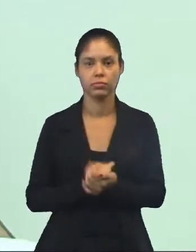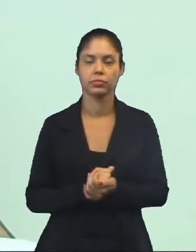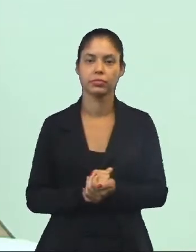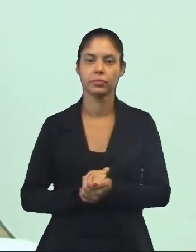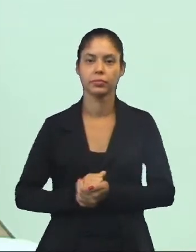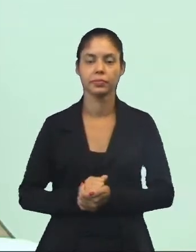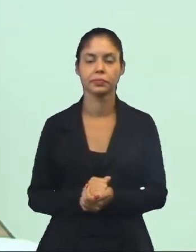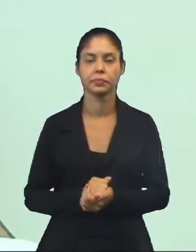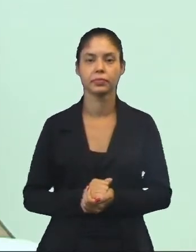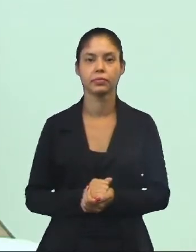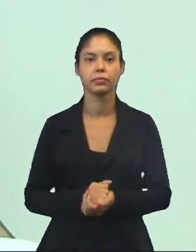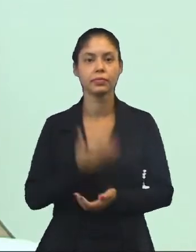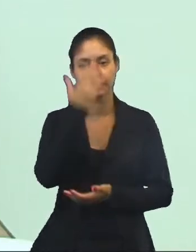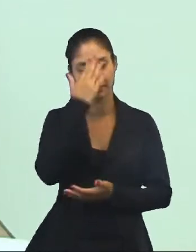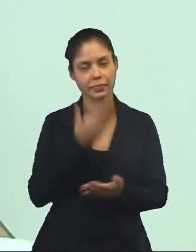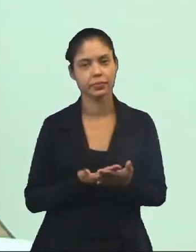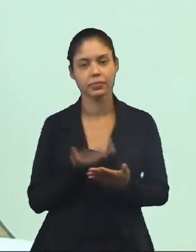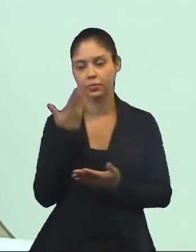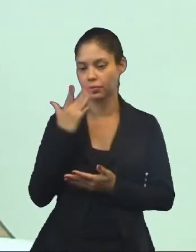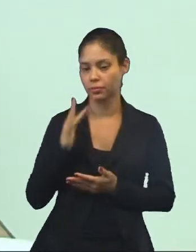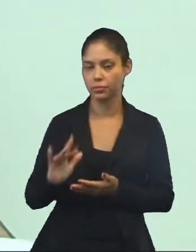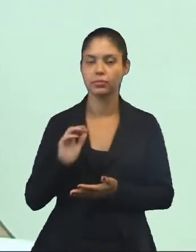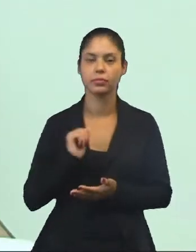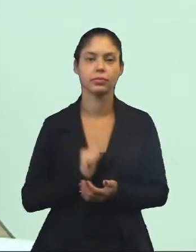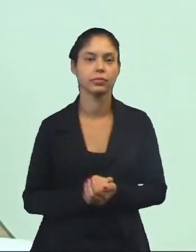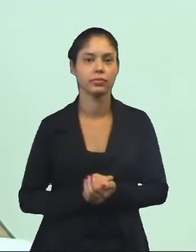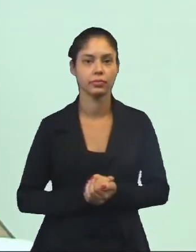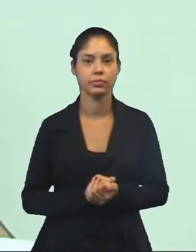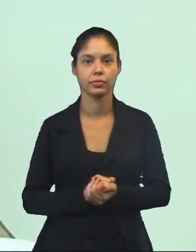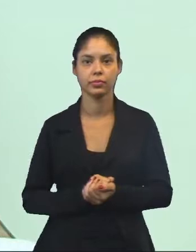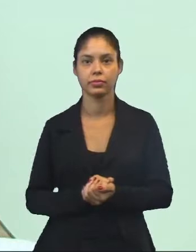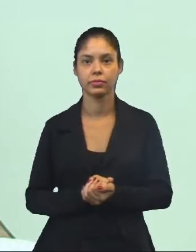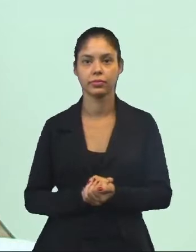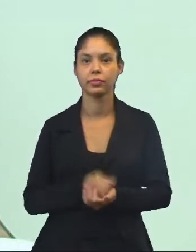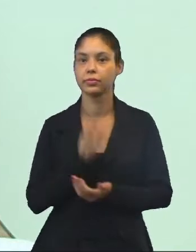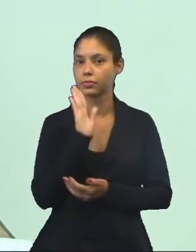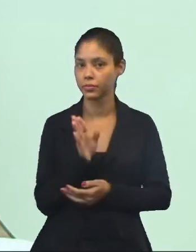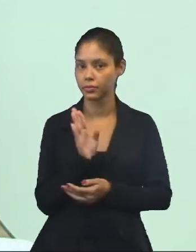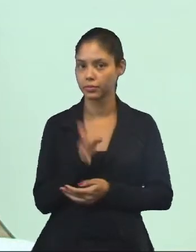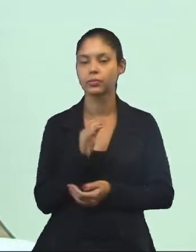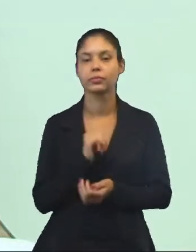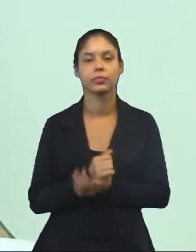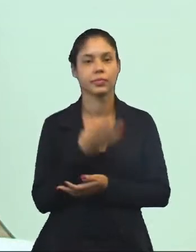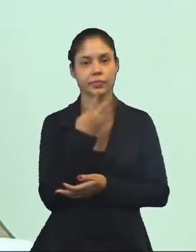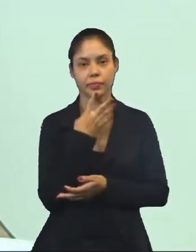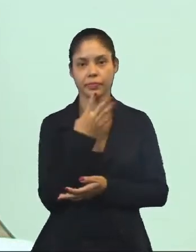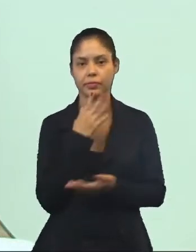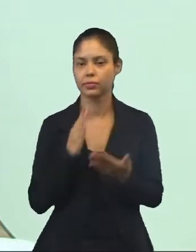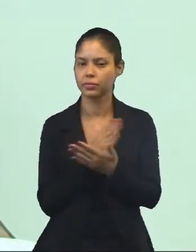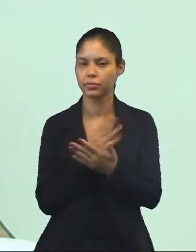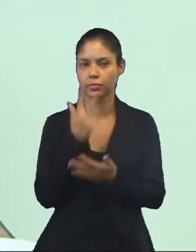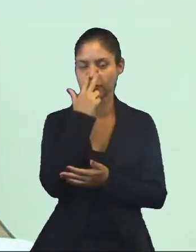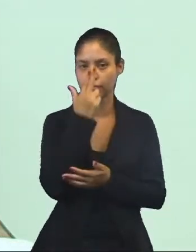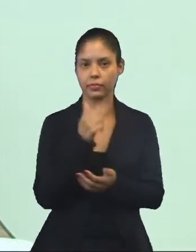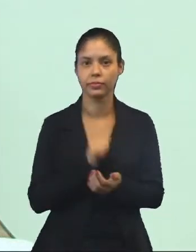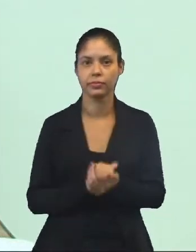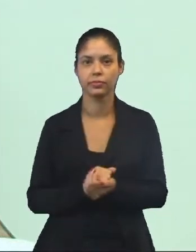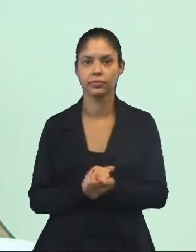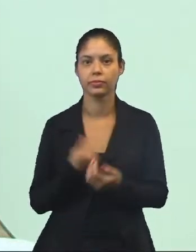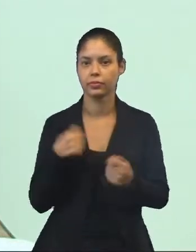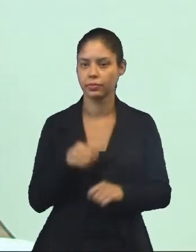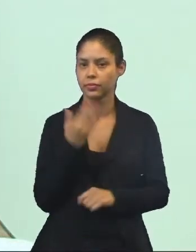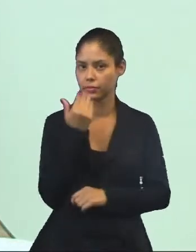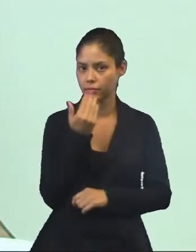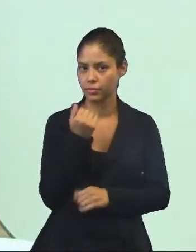humanos. Acredito que desde que você se entende por gente, você já deve ter ouvido falar algo parecido como, ó, você